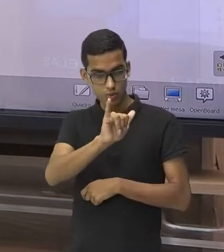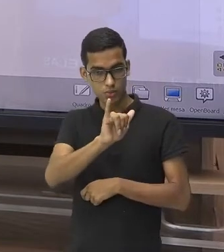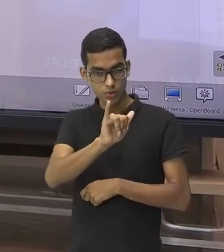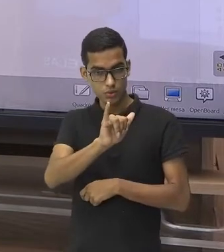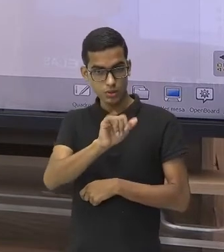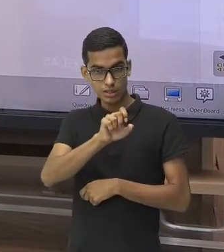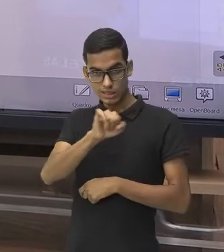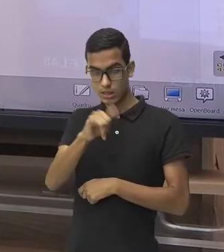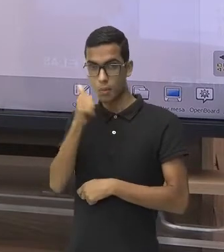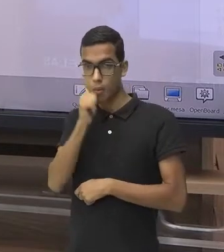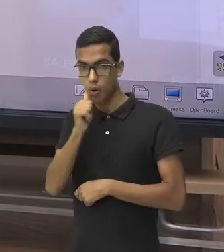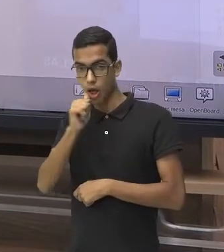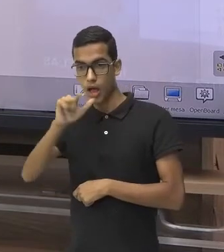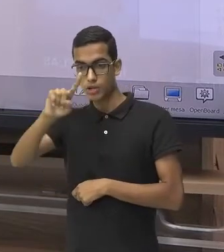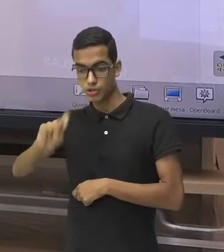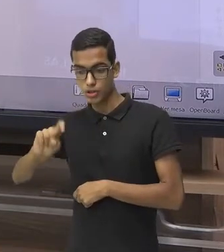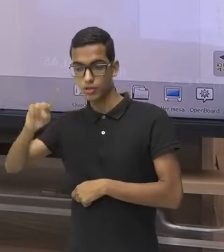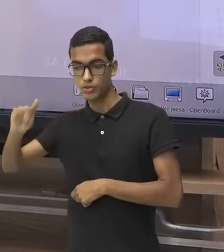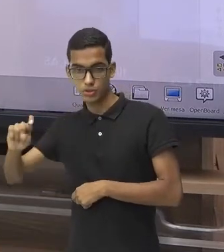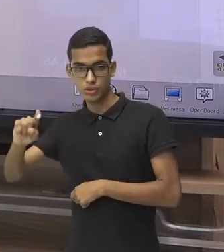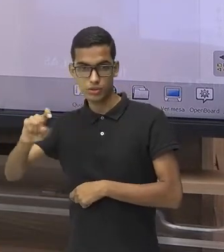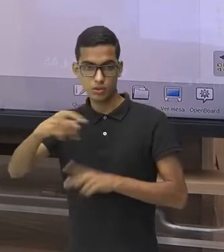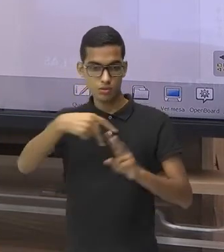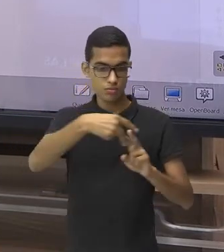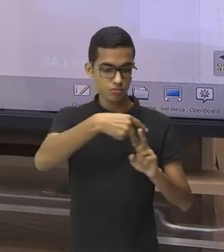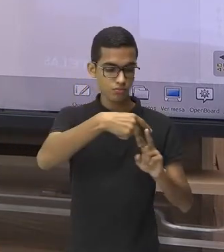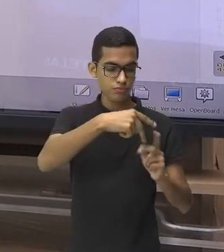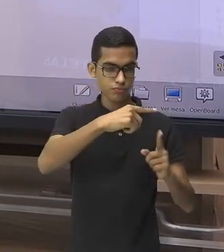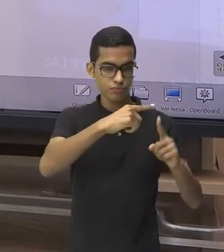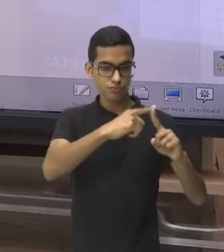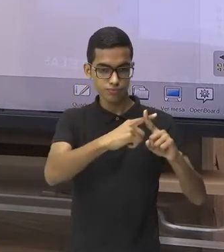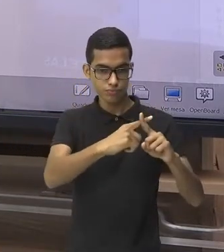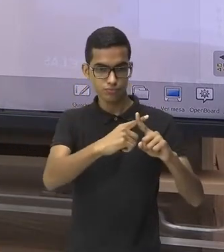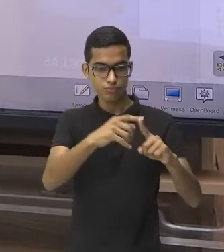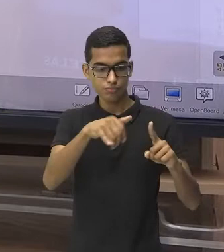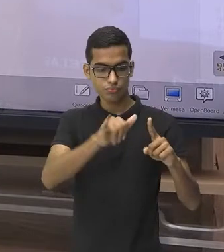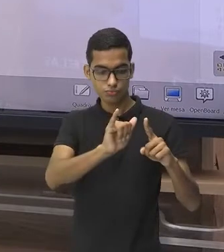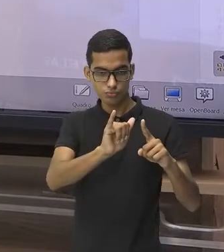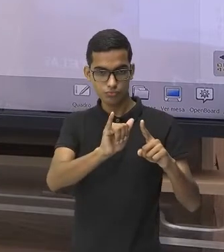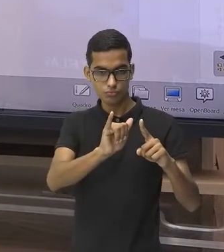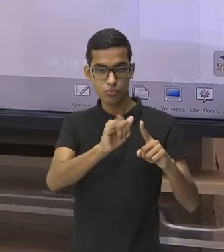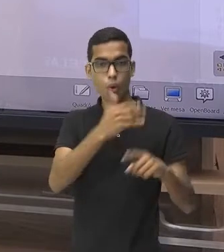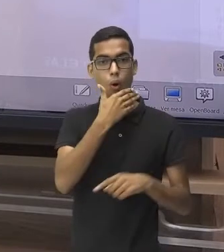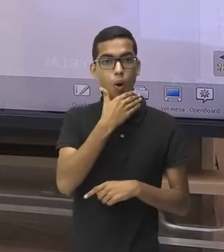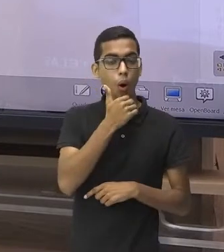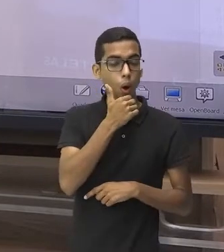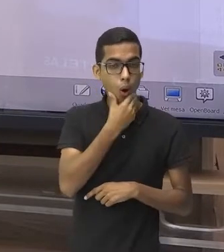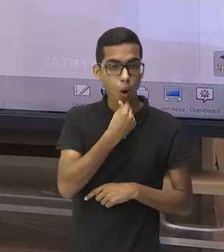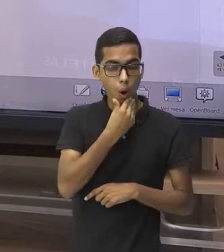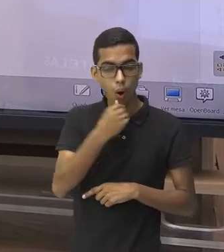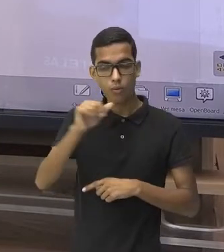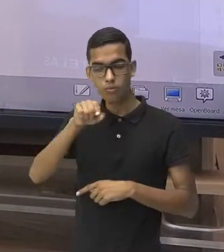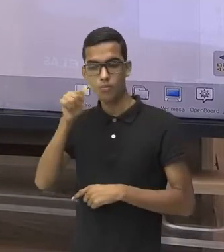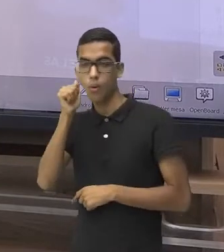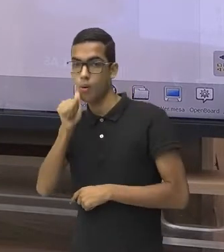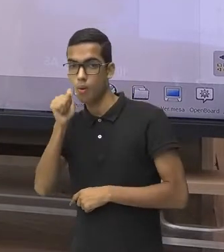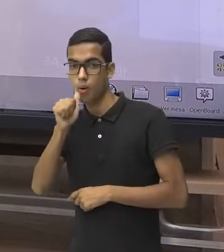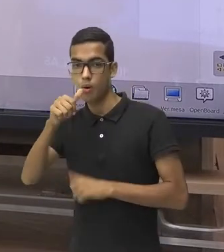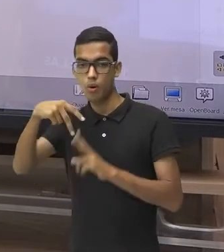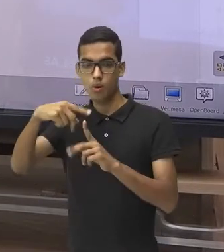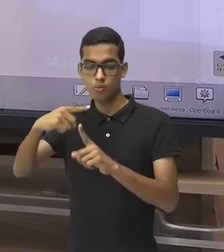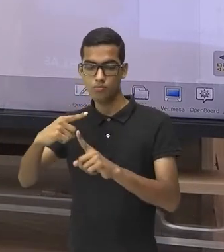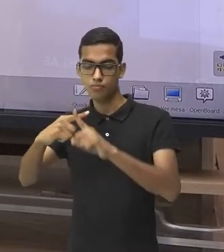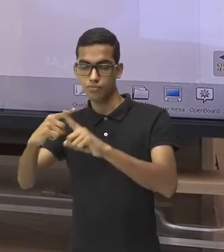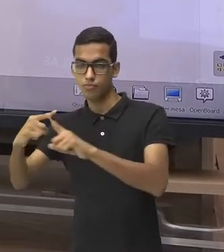X e um outro X, tá? Então, é ele que vai definir o sexo do indivíduo. Todos os outros, né, eles fazem parte também das